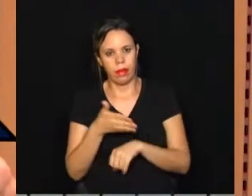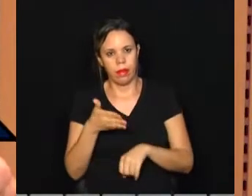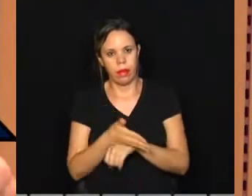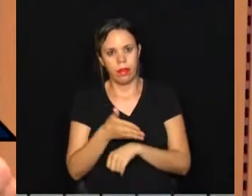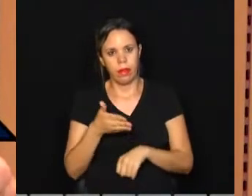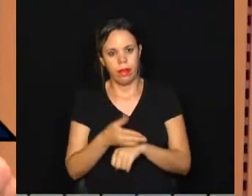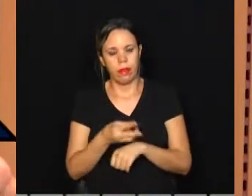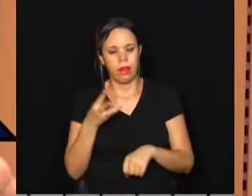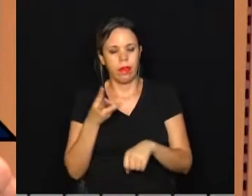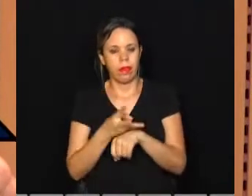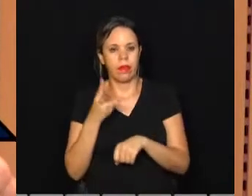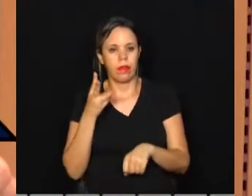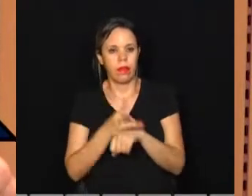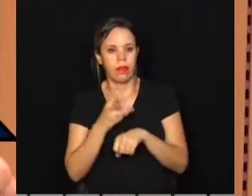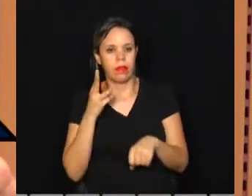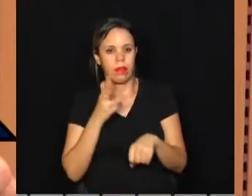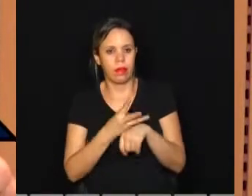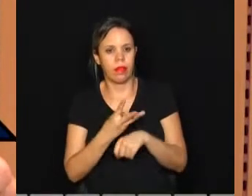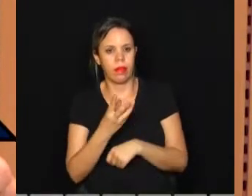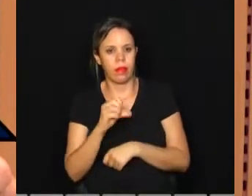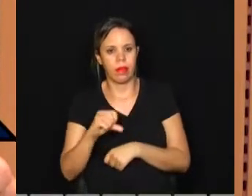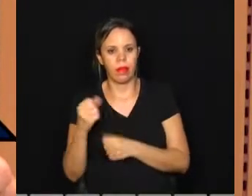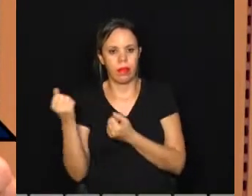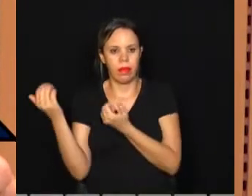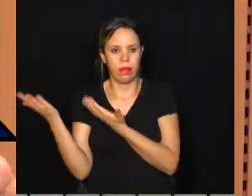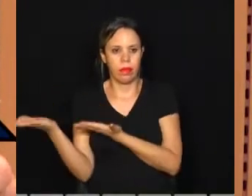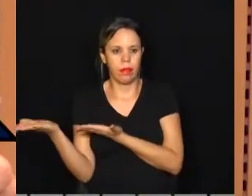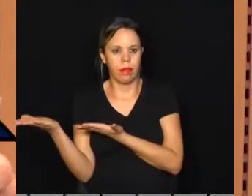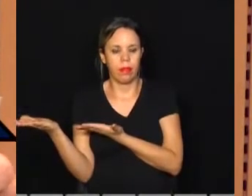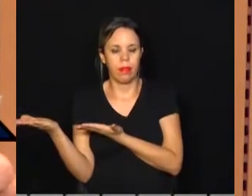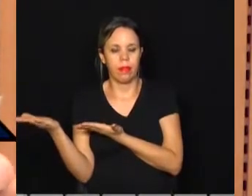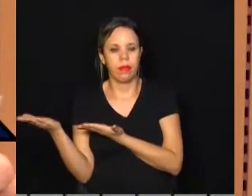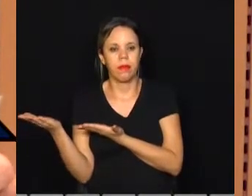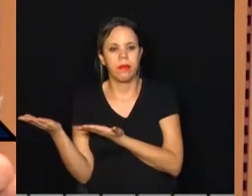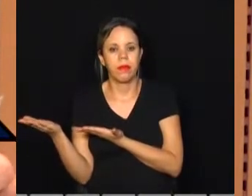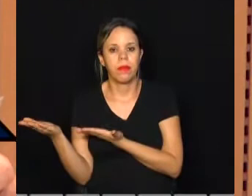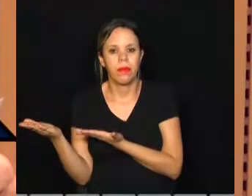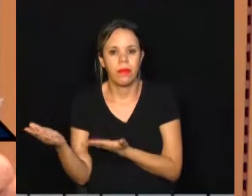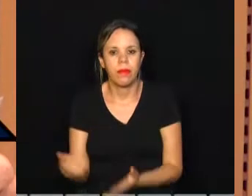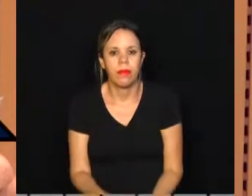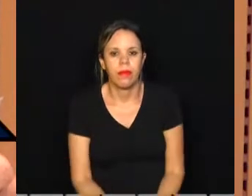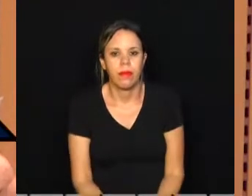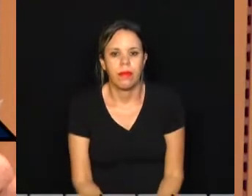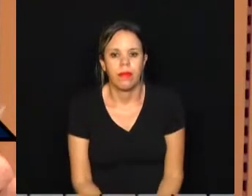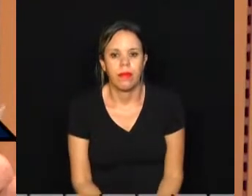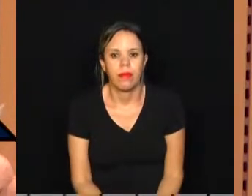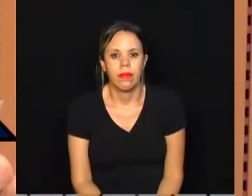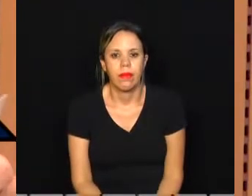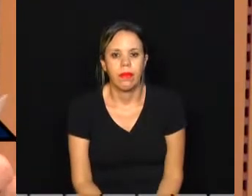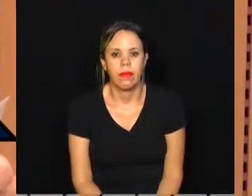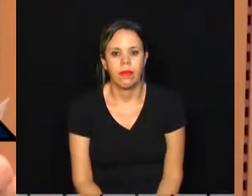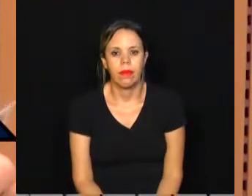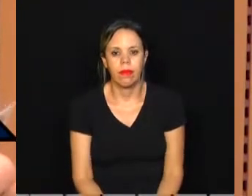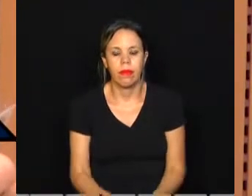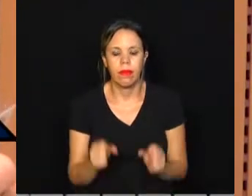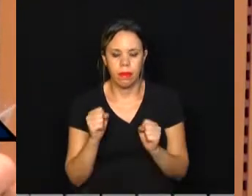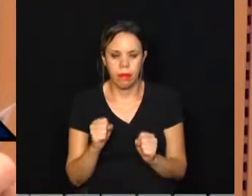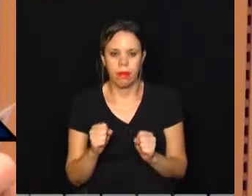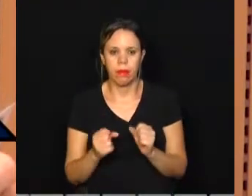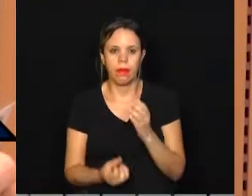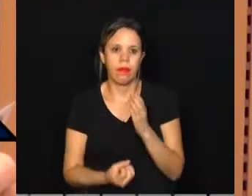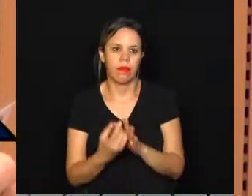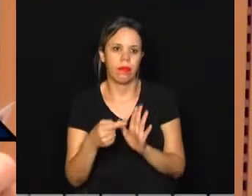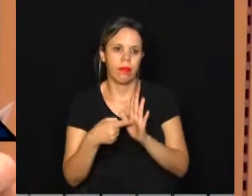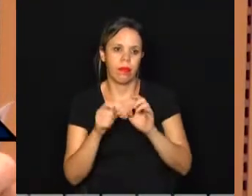através do WhatsApp 19 978 29 3776, possivelmente esteja aparecendo no